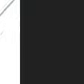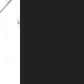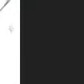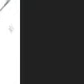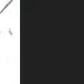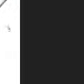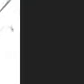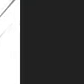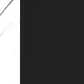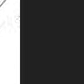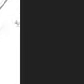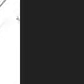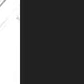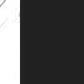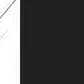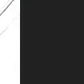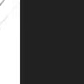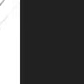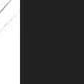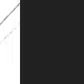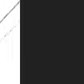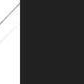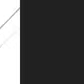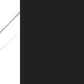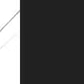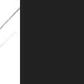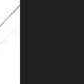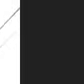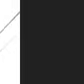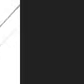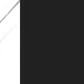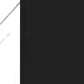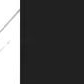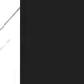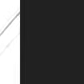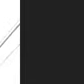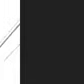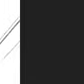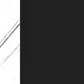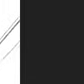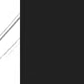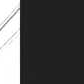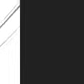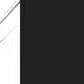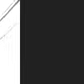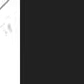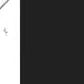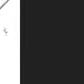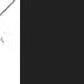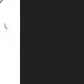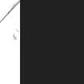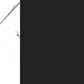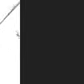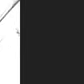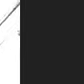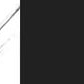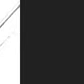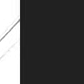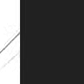trabalhos para chamar a atenção da sociedade, para mostrar que esse discursinho que a Renault